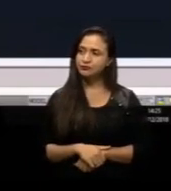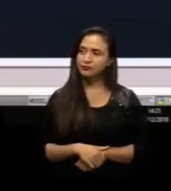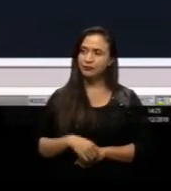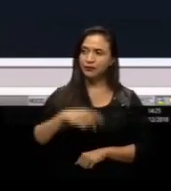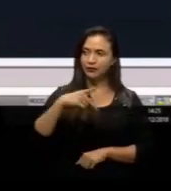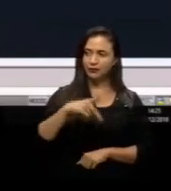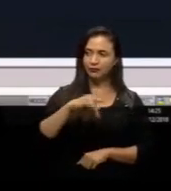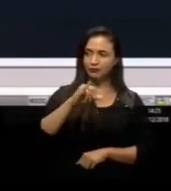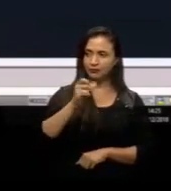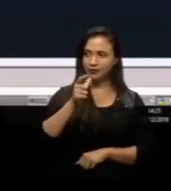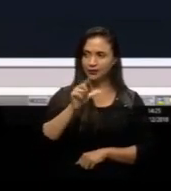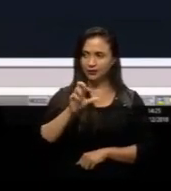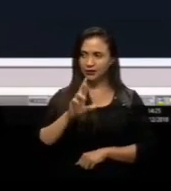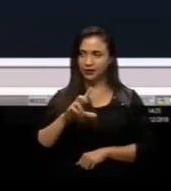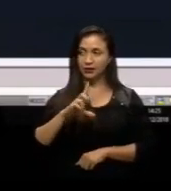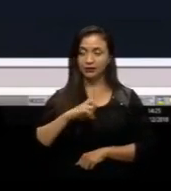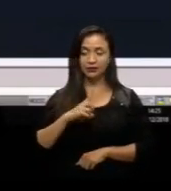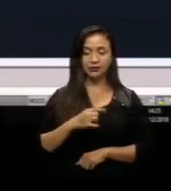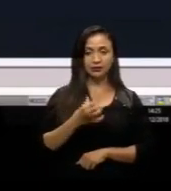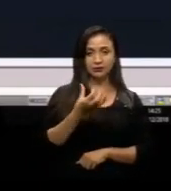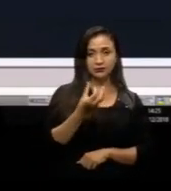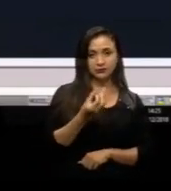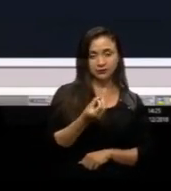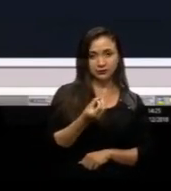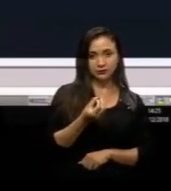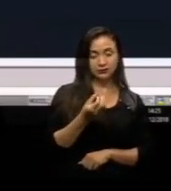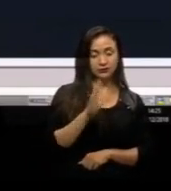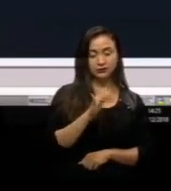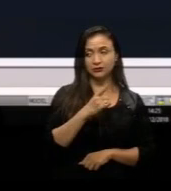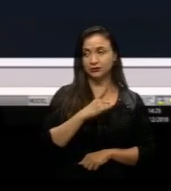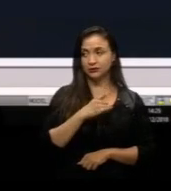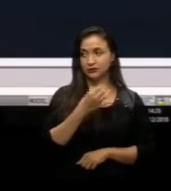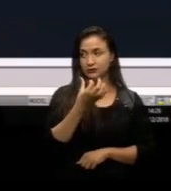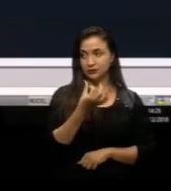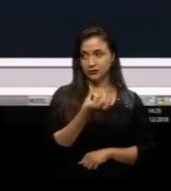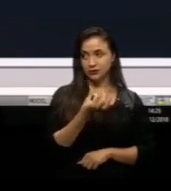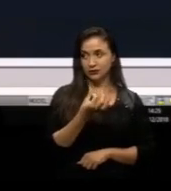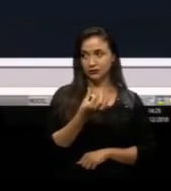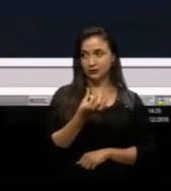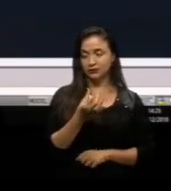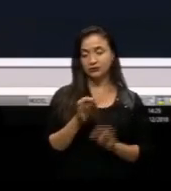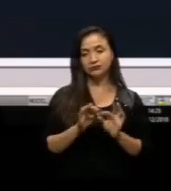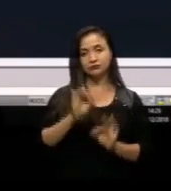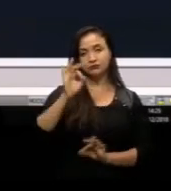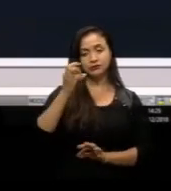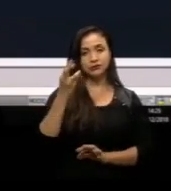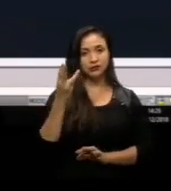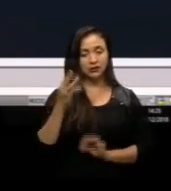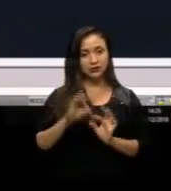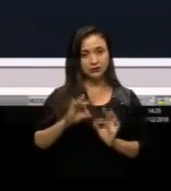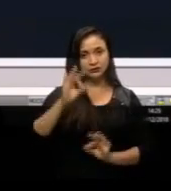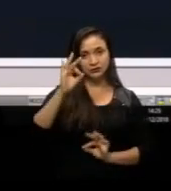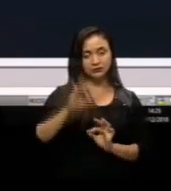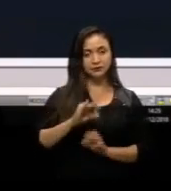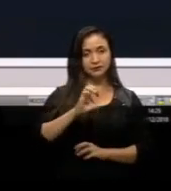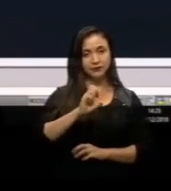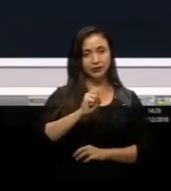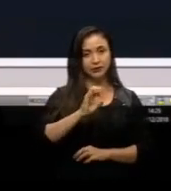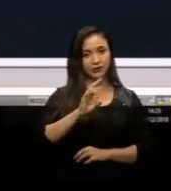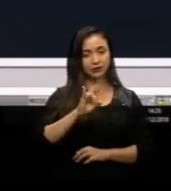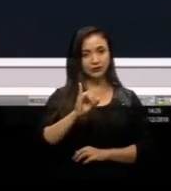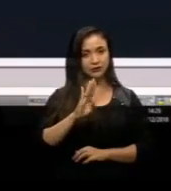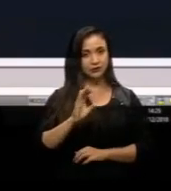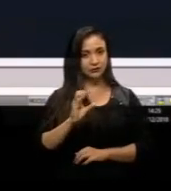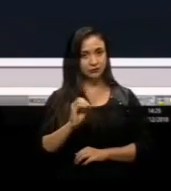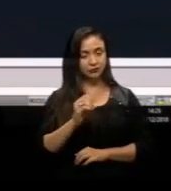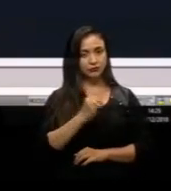vai ter 6 φ de 8 milímetros com 3 metros de altura. E o estribo dele ele já deu que para